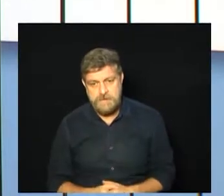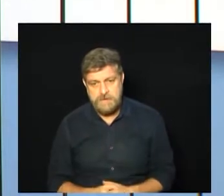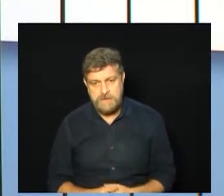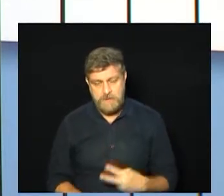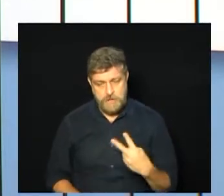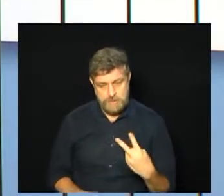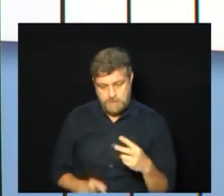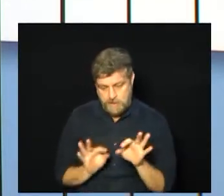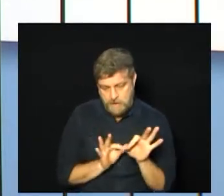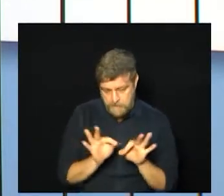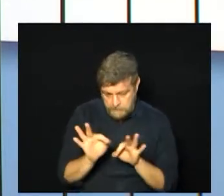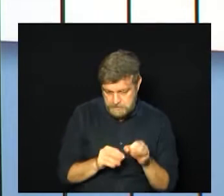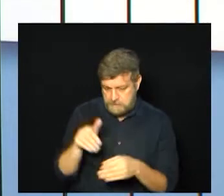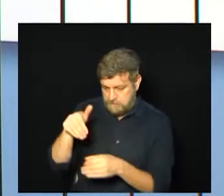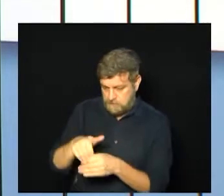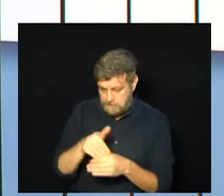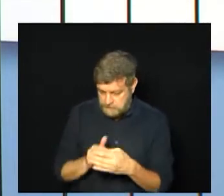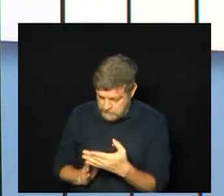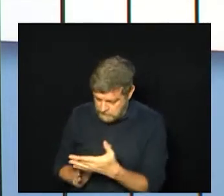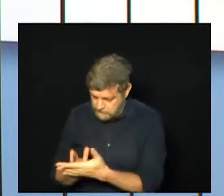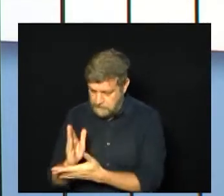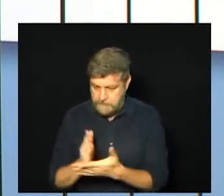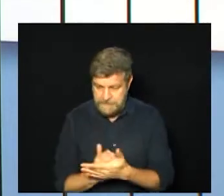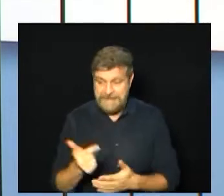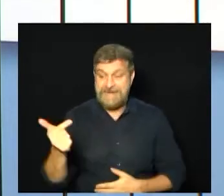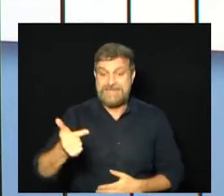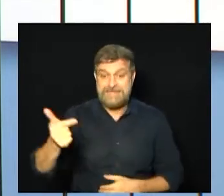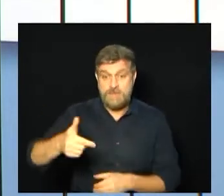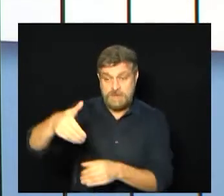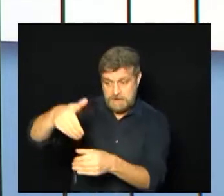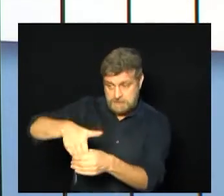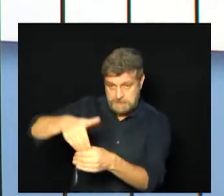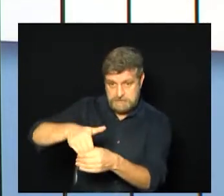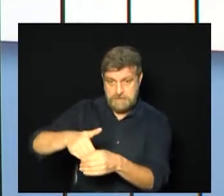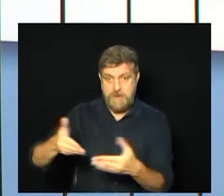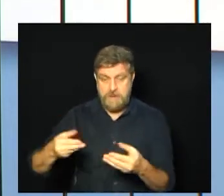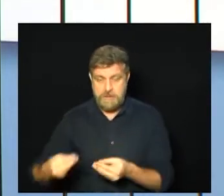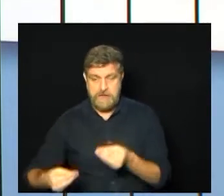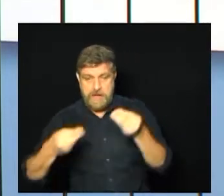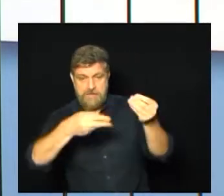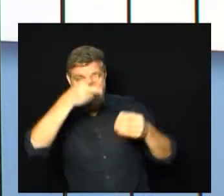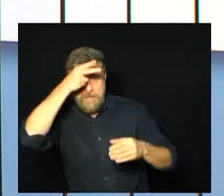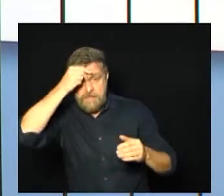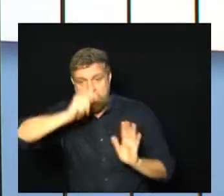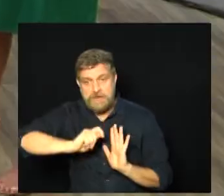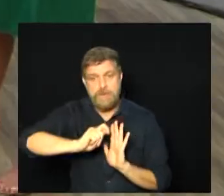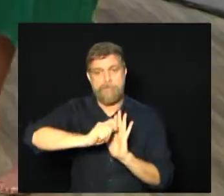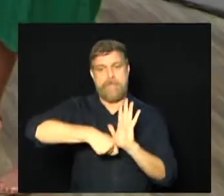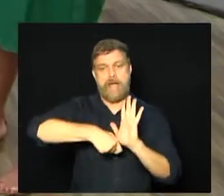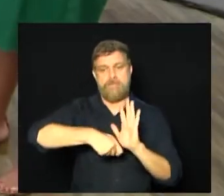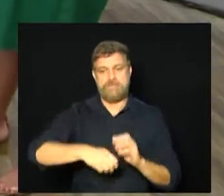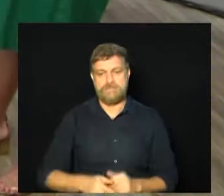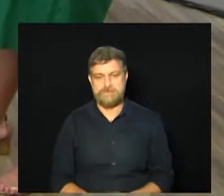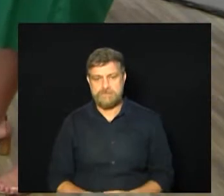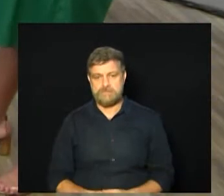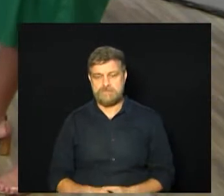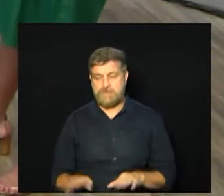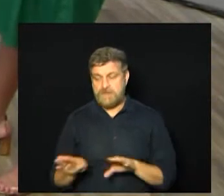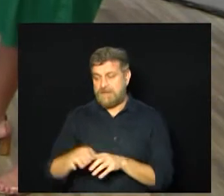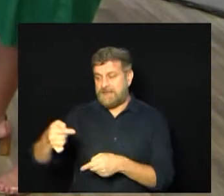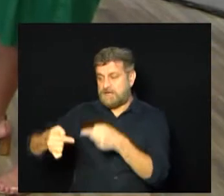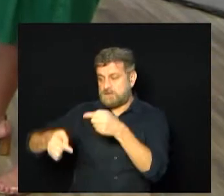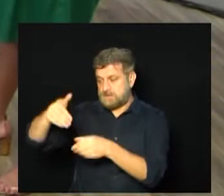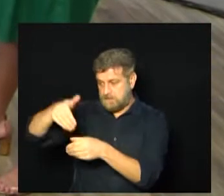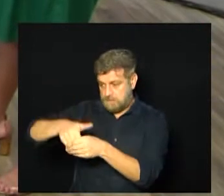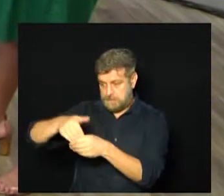2 projetos aprovados em segunda discussão agora seguem para a sanção do prefeito. Mirna Abreu, outra discussão e